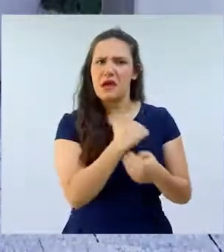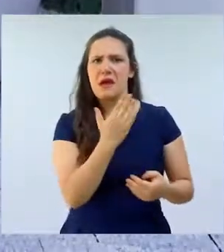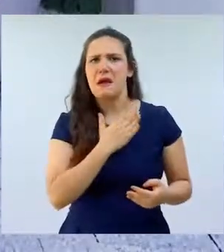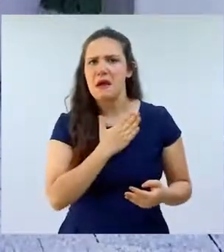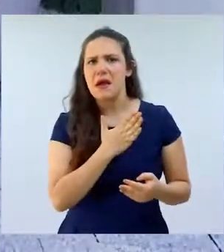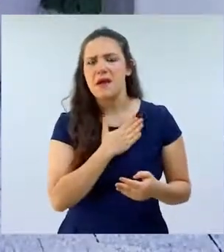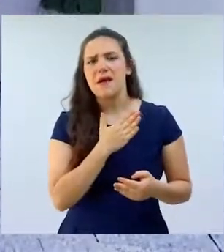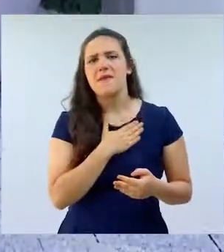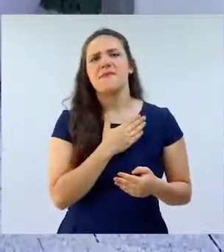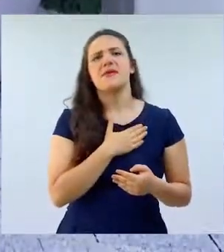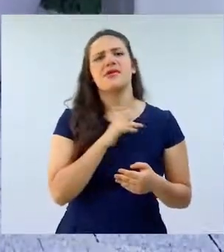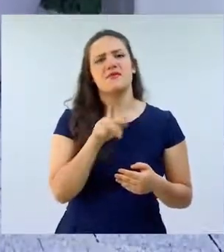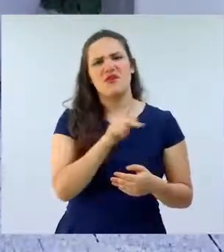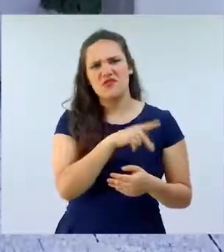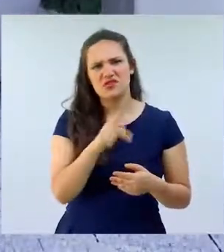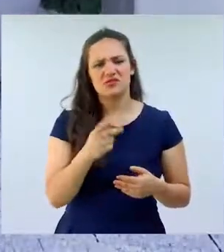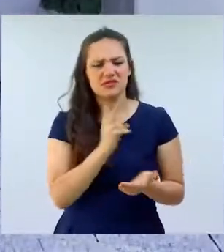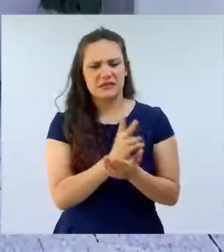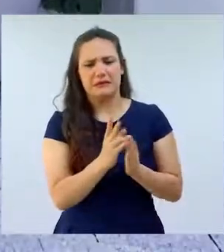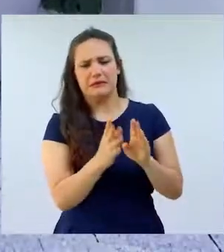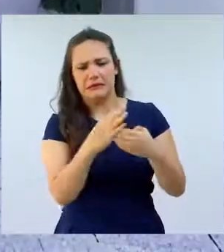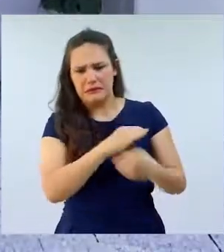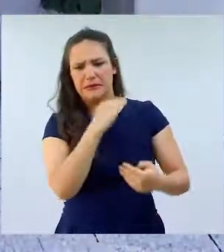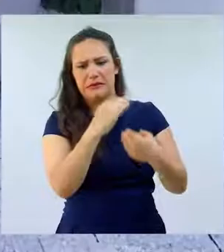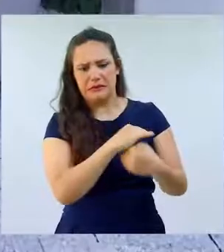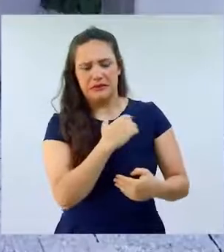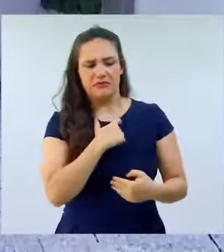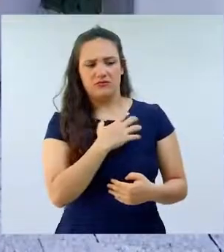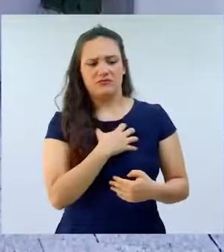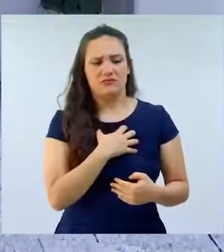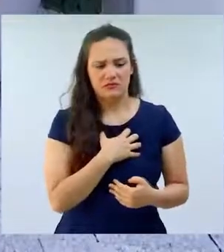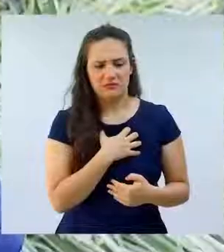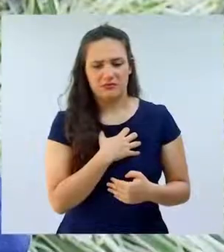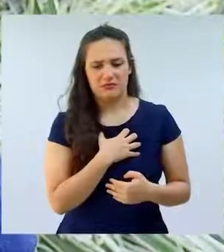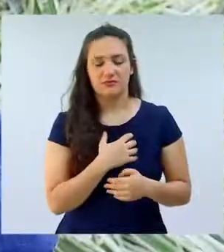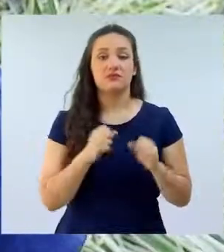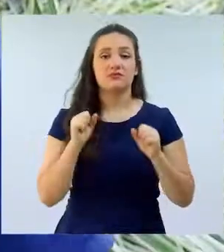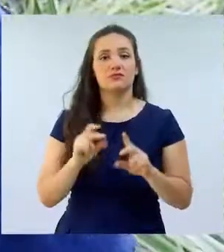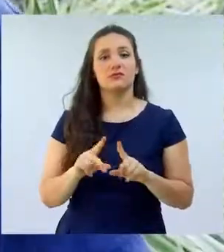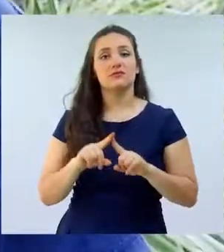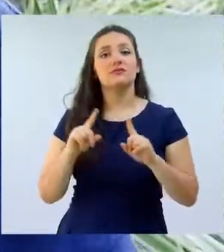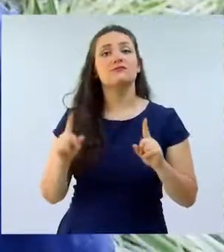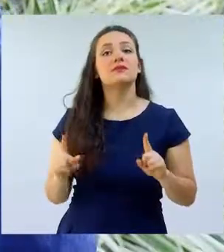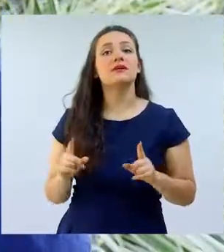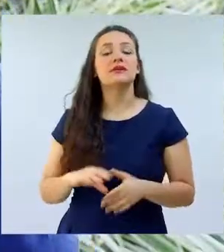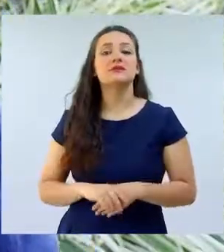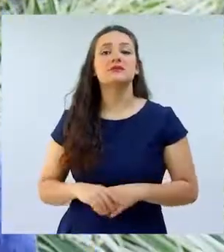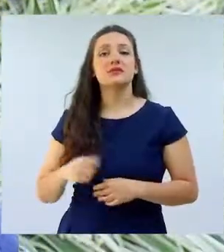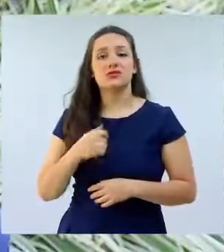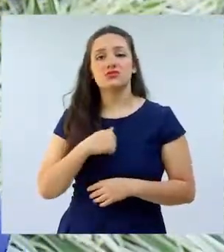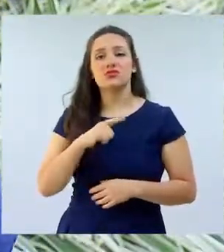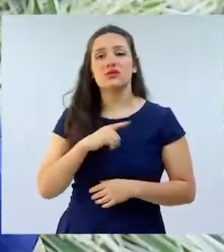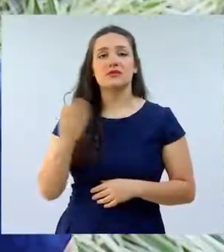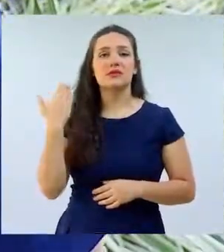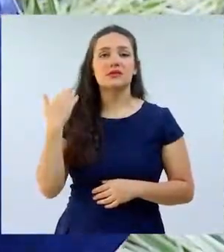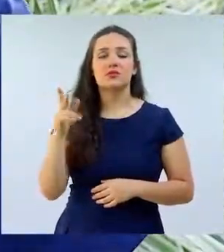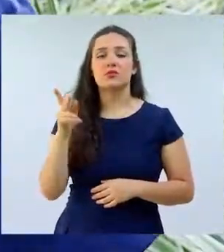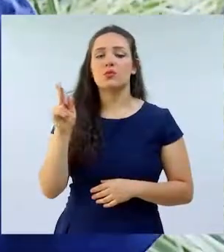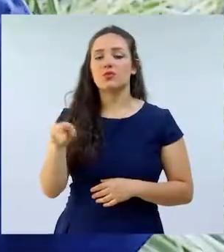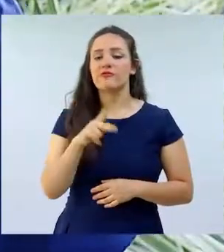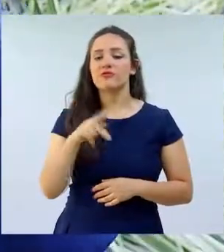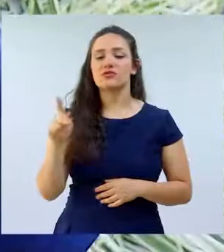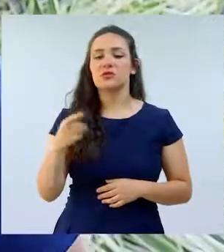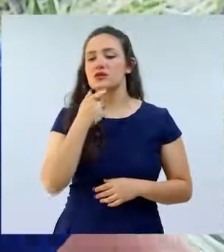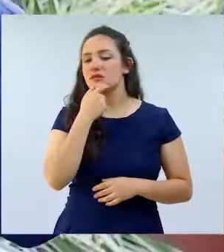professor de arte que te marcou lá em Niterói? Não, o que mais me marcou em Niterói é por causa do tamanho dele, era o professor de inglês, que chamava